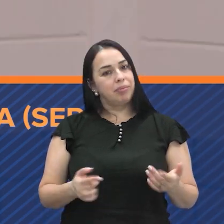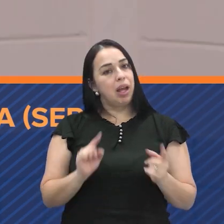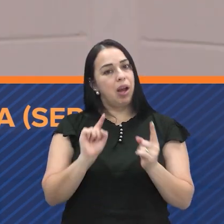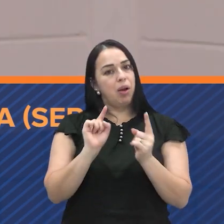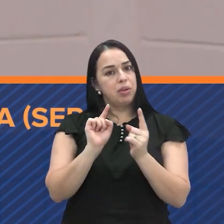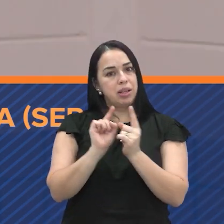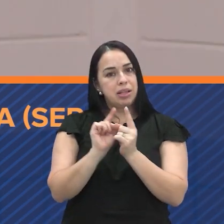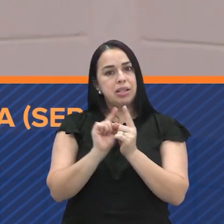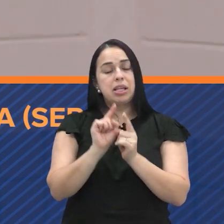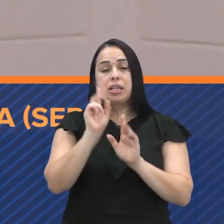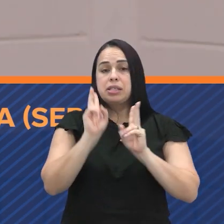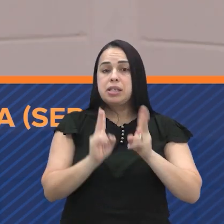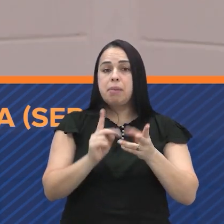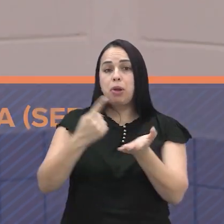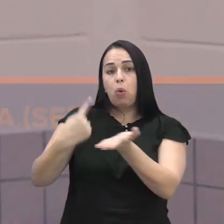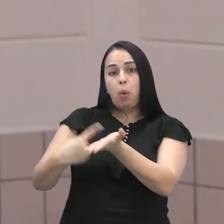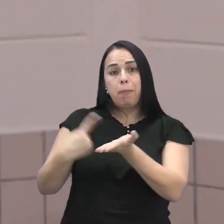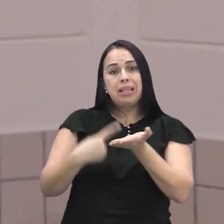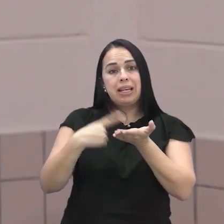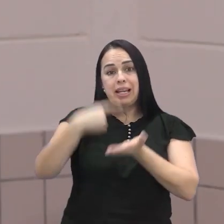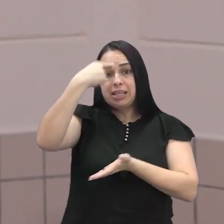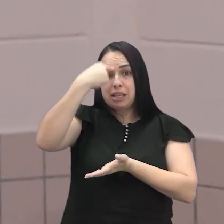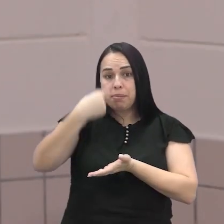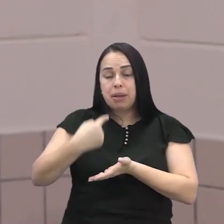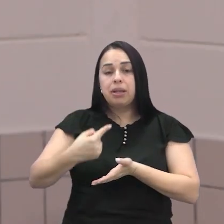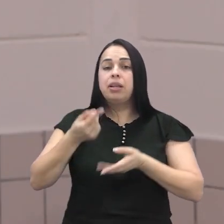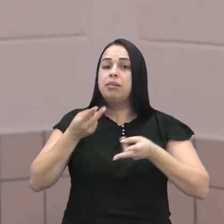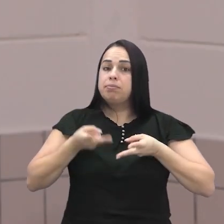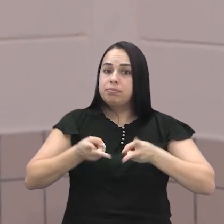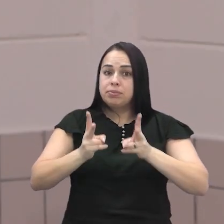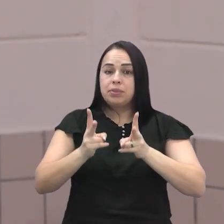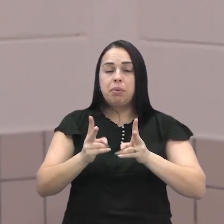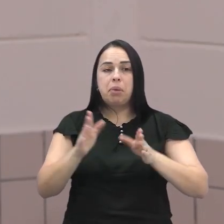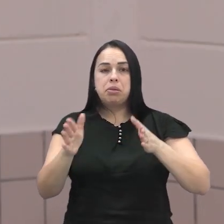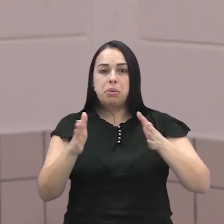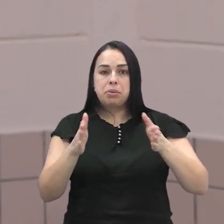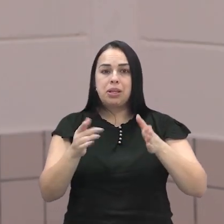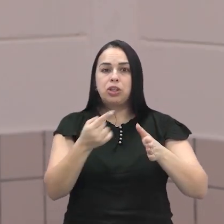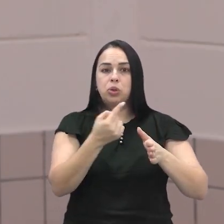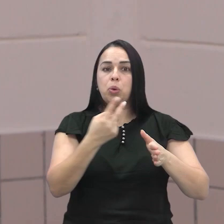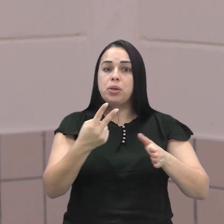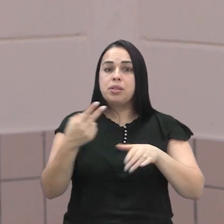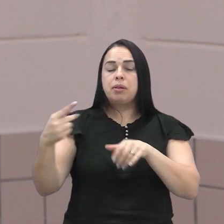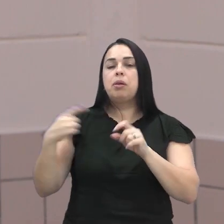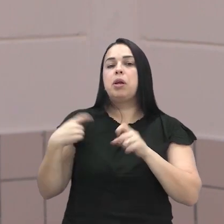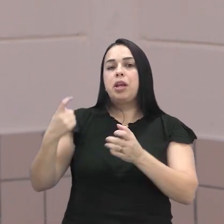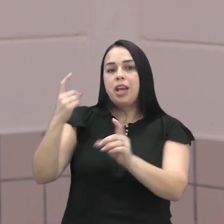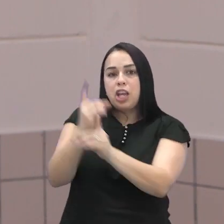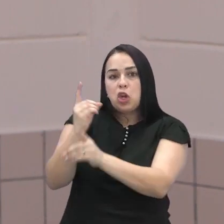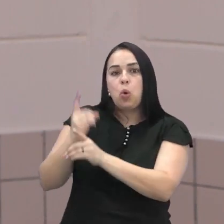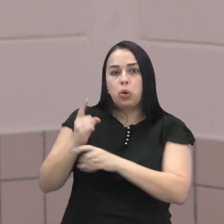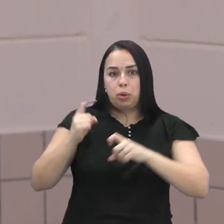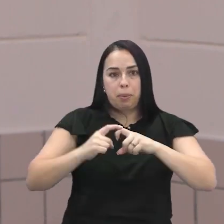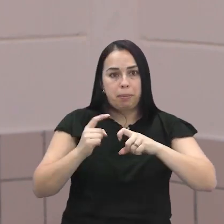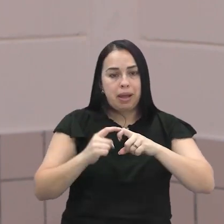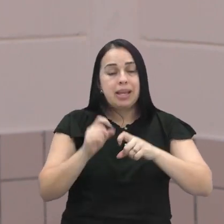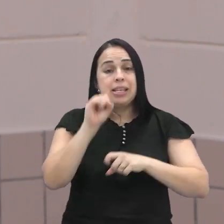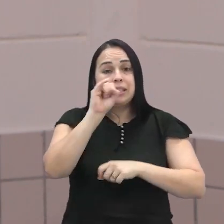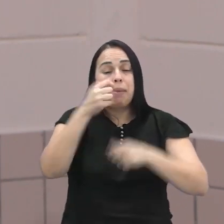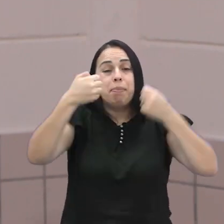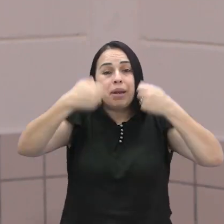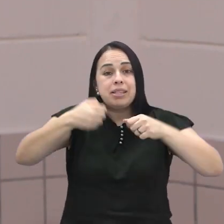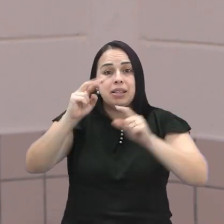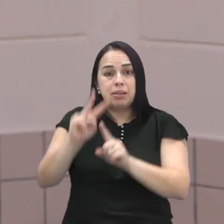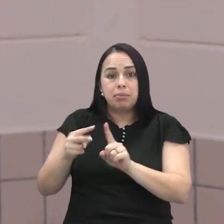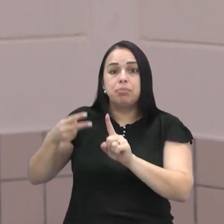99655-8017. É um atendimento que é semanal e contínuo, então é uma terapia que dura 12 sessões ao longo do ano. Além disso, se